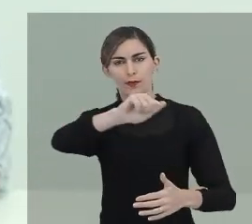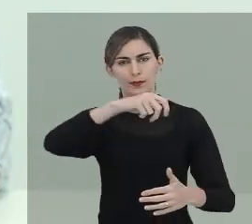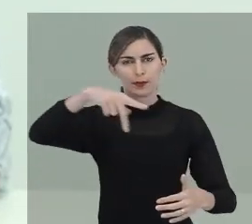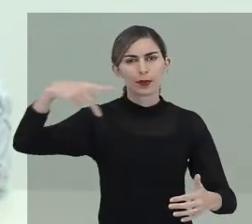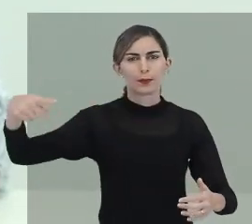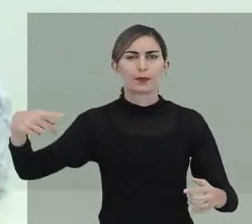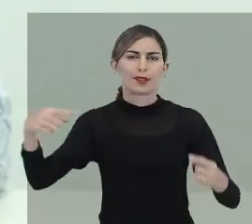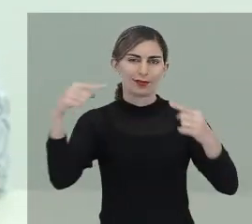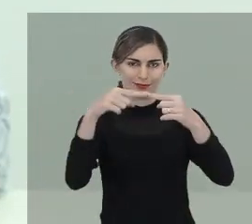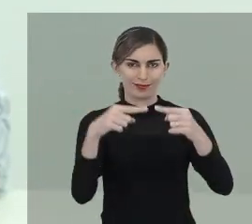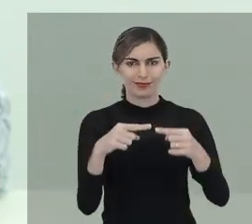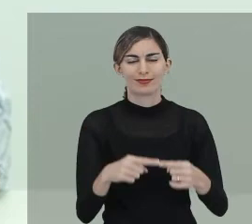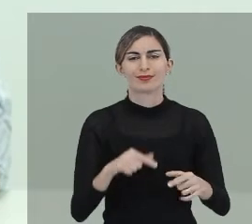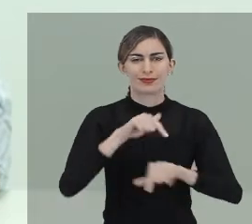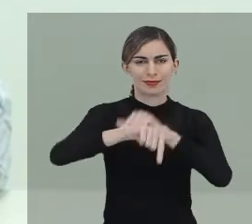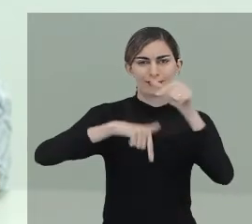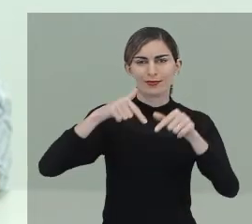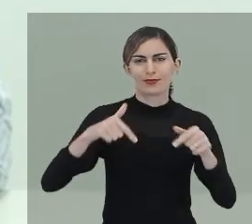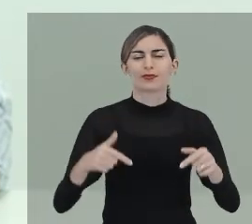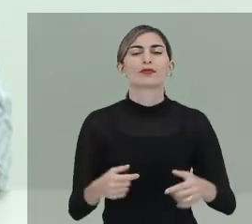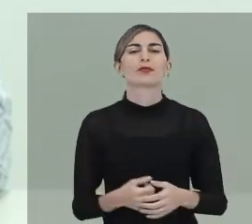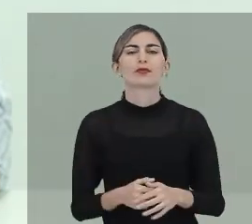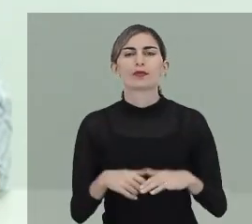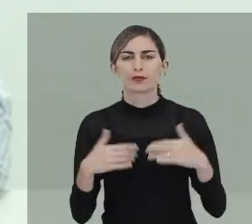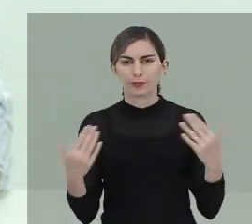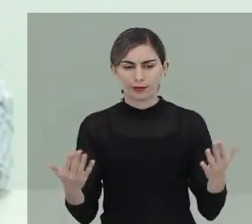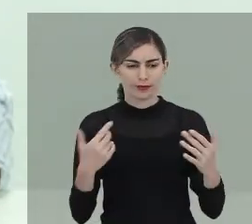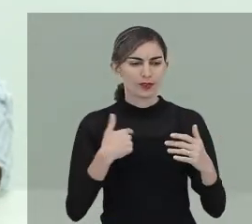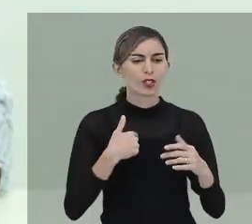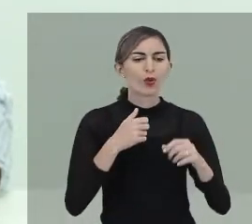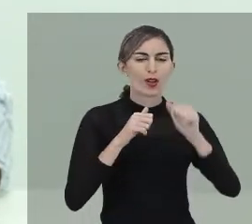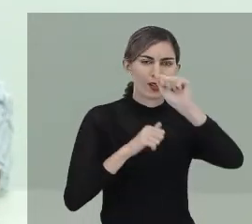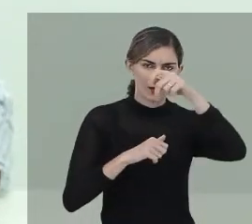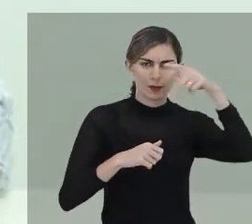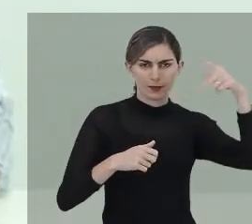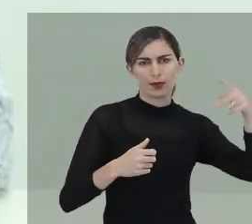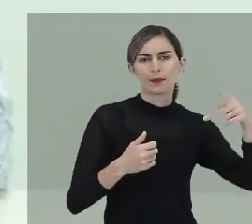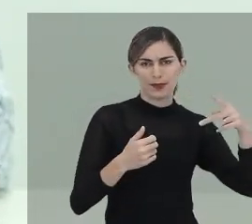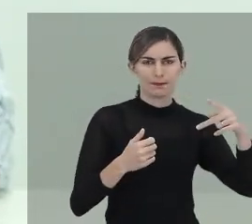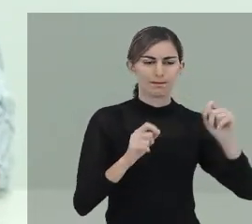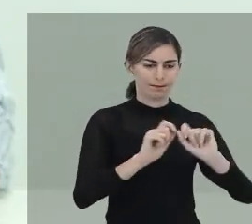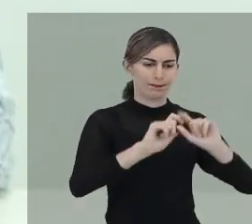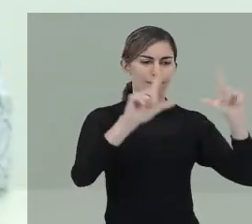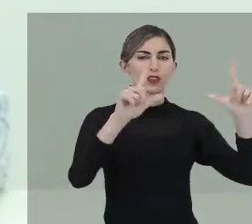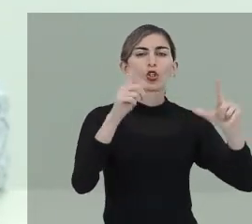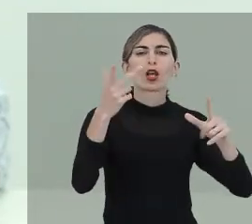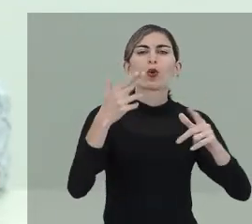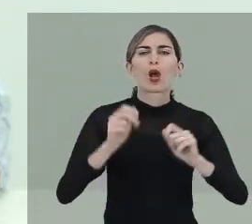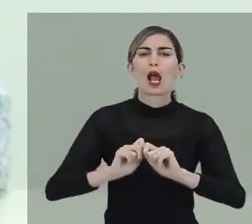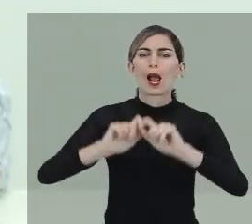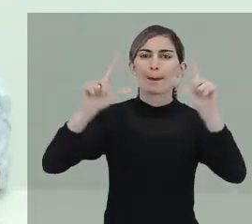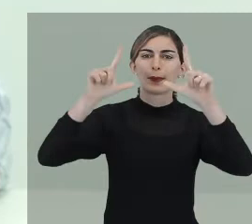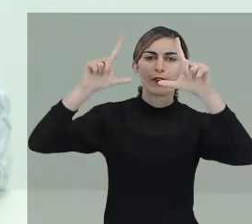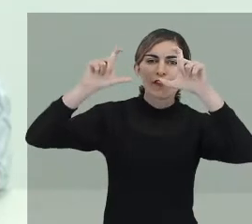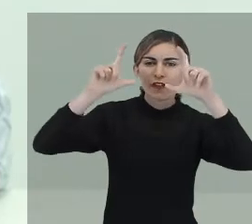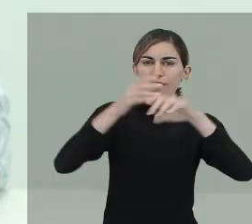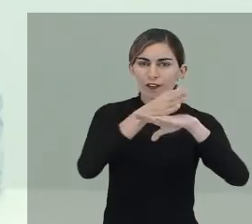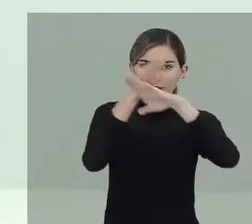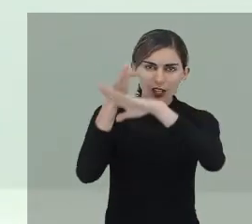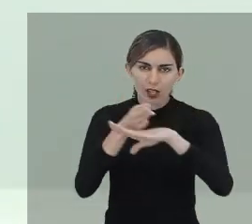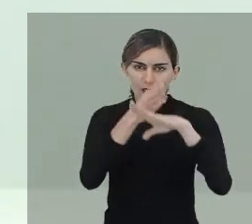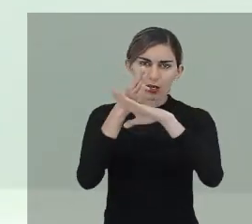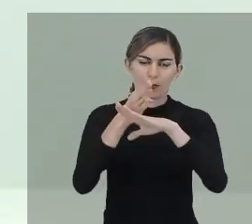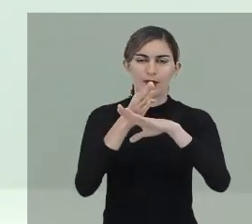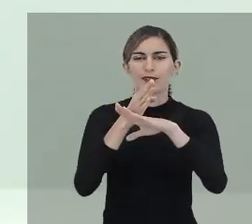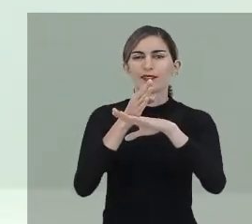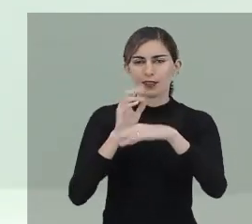outro componente de aplicativo, certo? No caso, você tá na sua aplicação e quer que abra a câmera, então abra o browser.